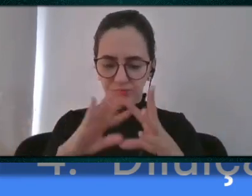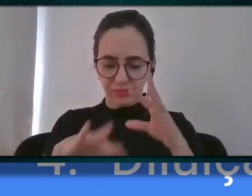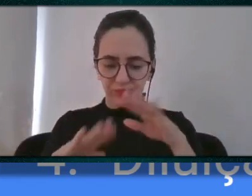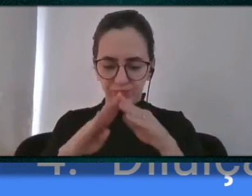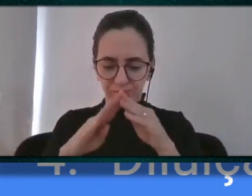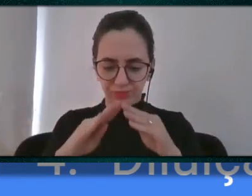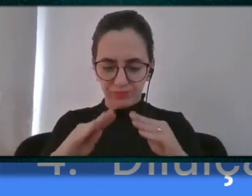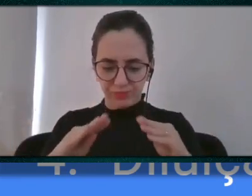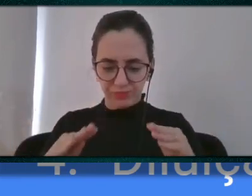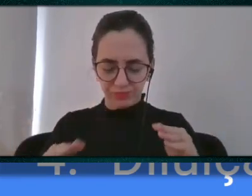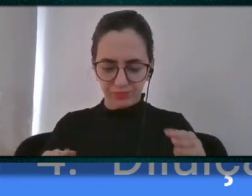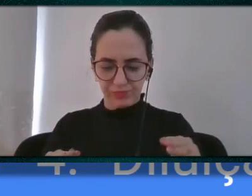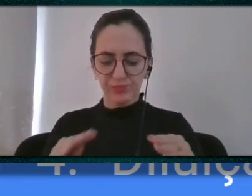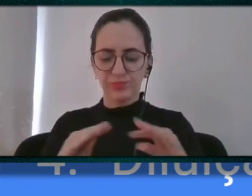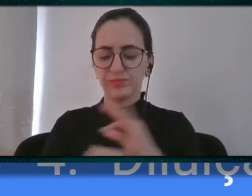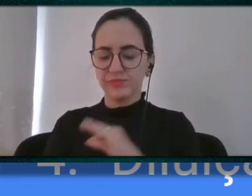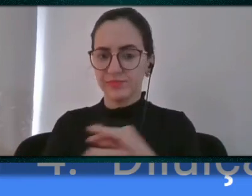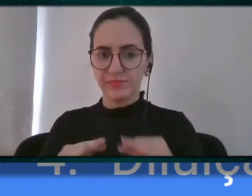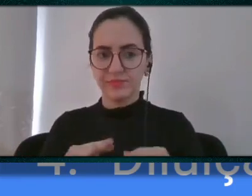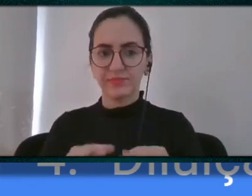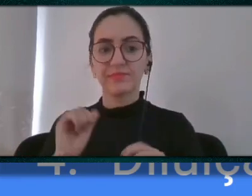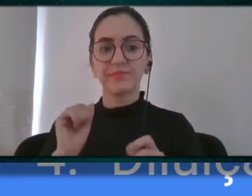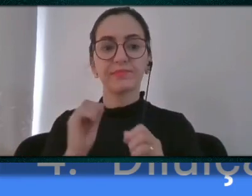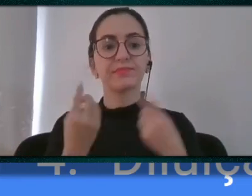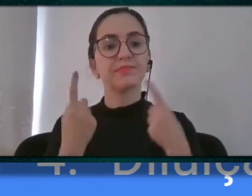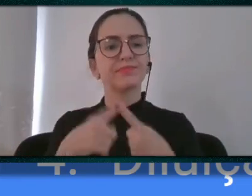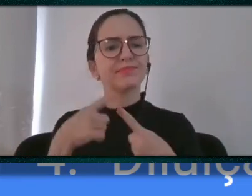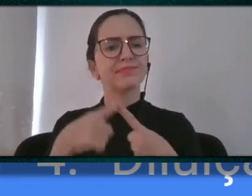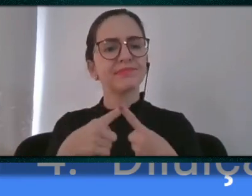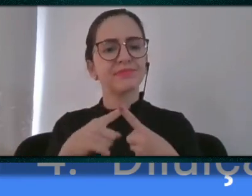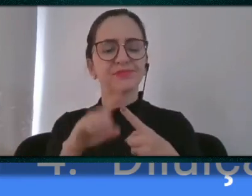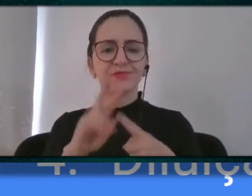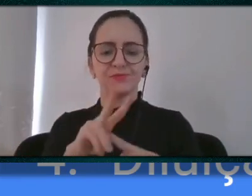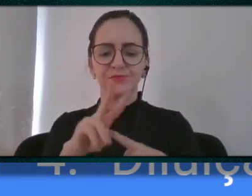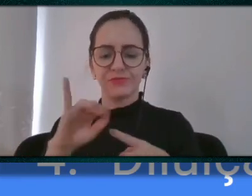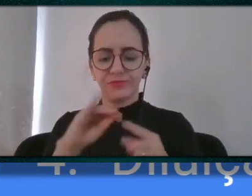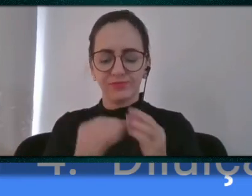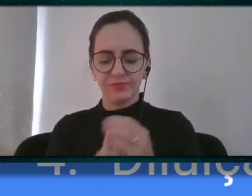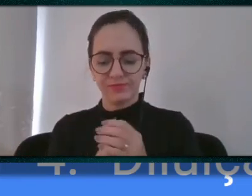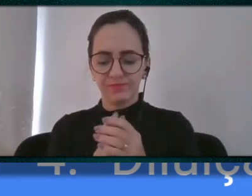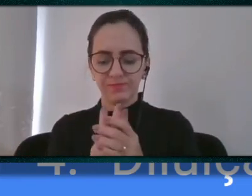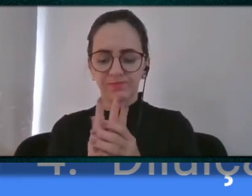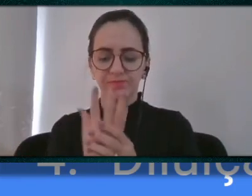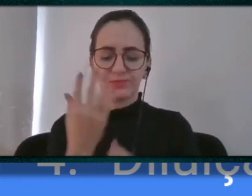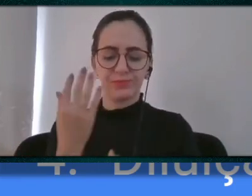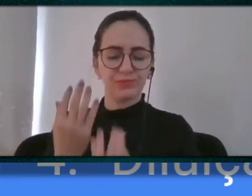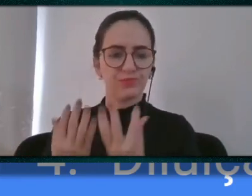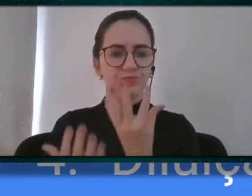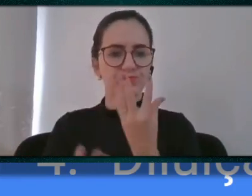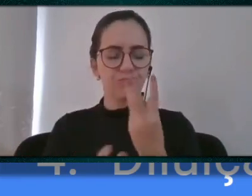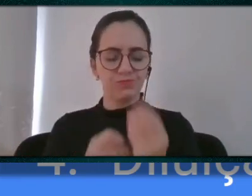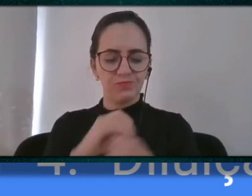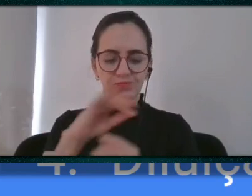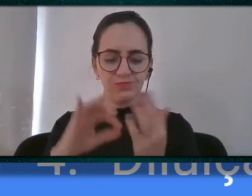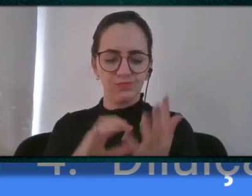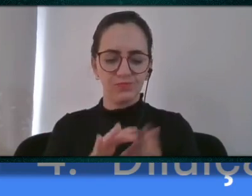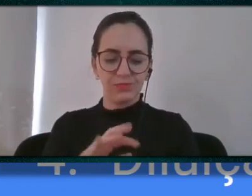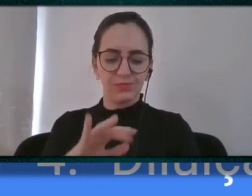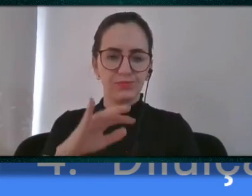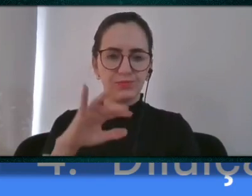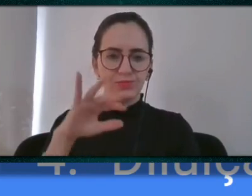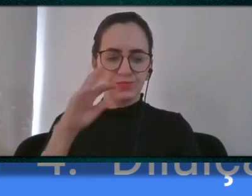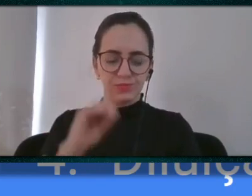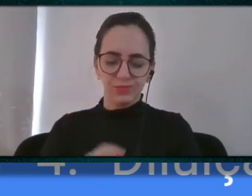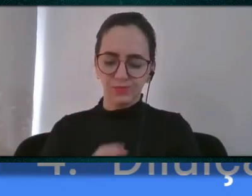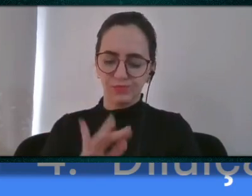eles são produzidos. Então, se eu não tinha nenhuma quantidade de sal de cozinha e durante a reação produziu